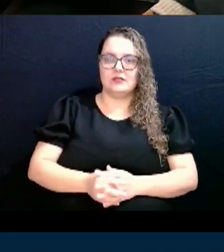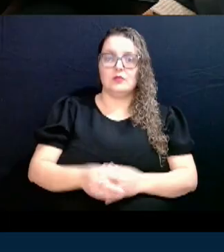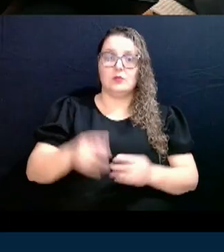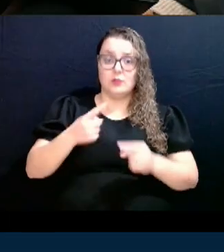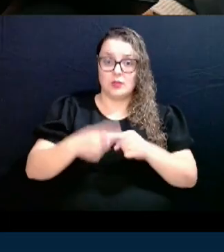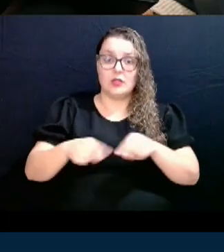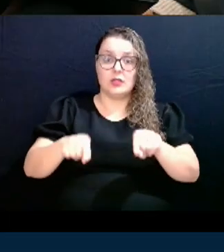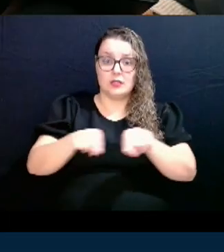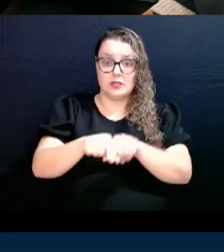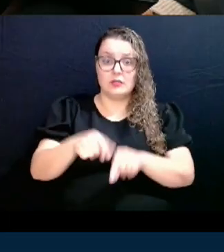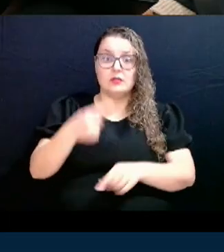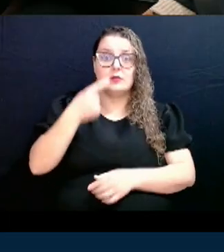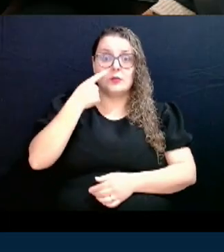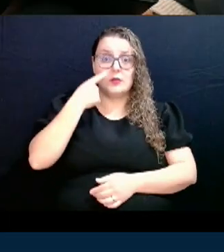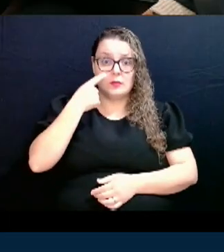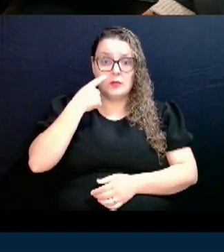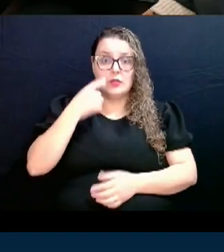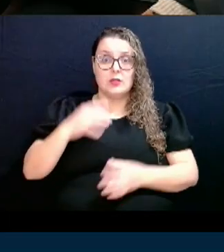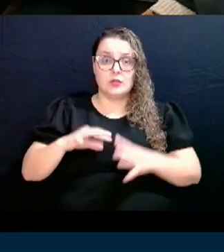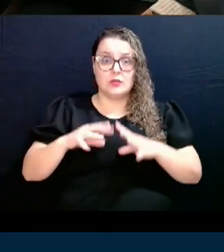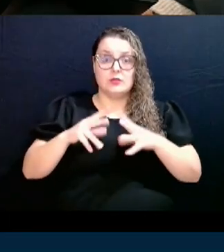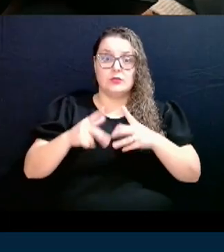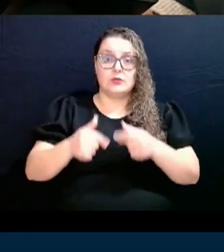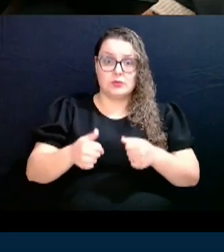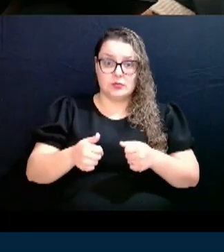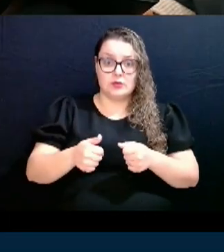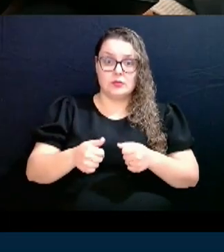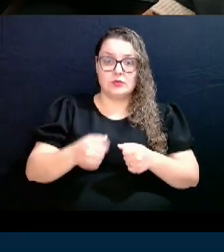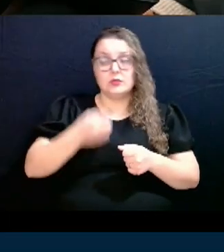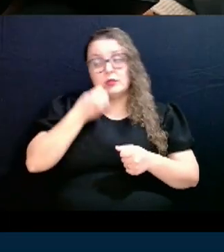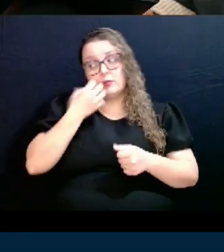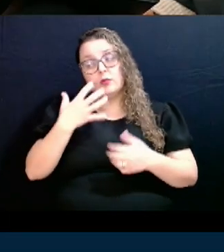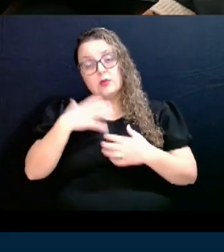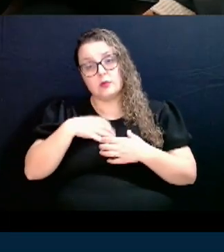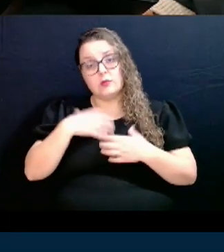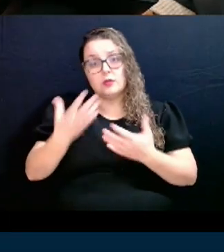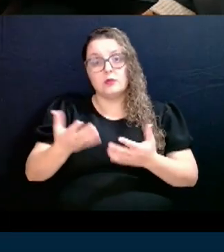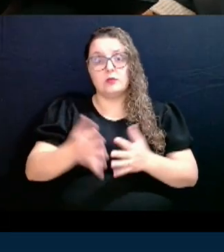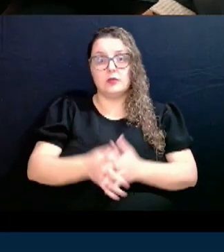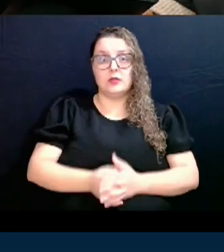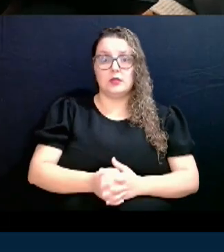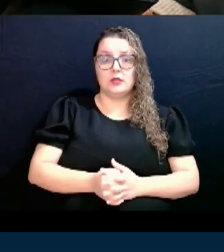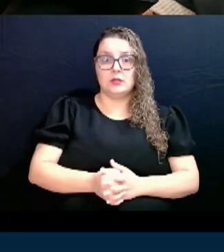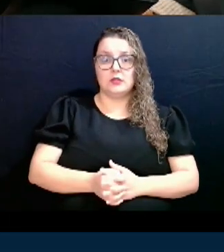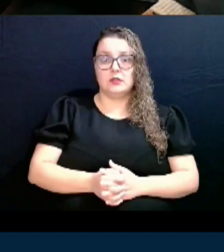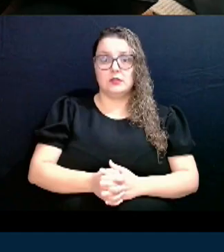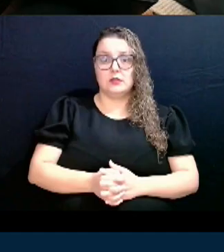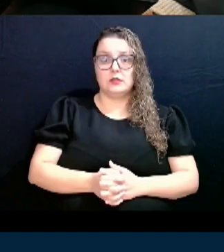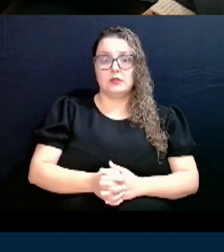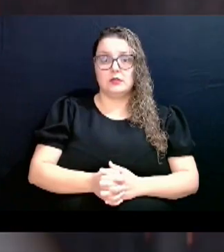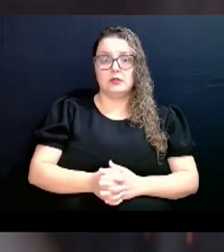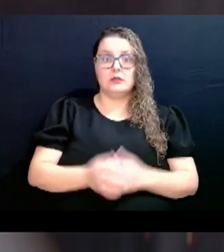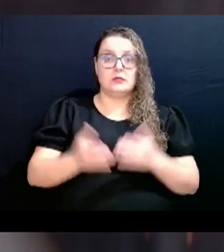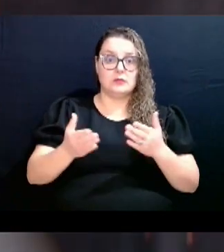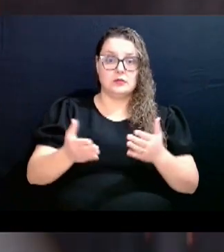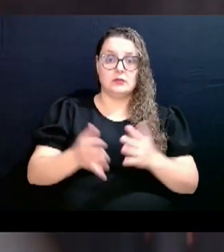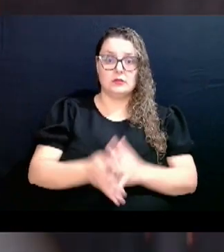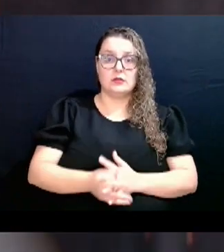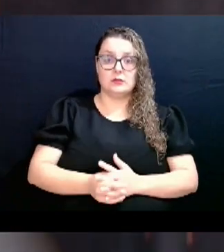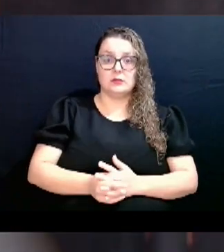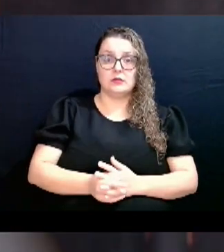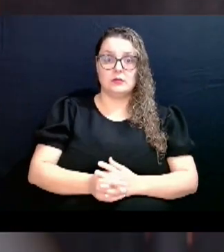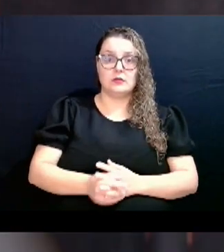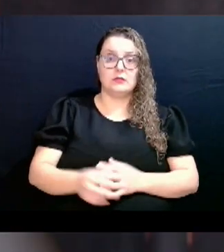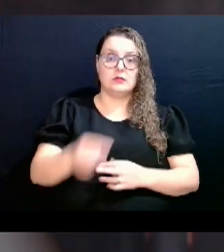vemos aquilo que se está sendo bom emocionalmente para ela, né? Nesse caso, em relação a